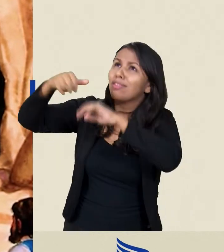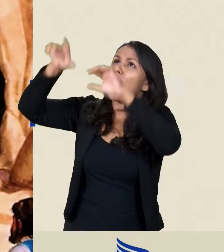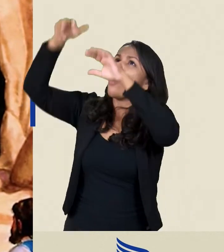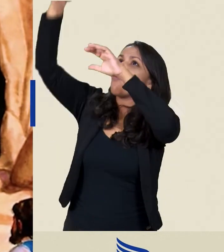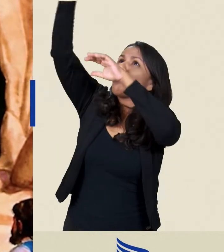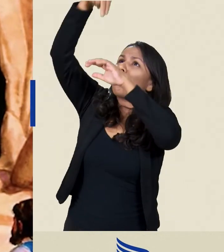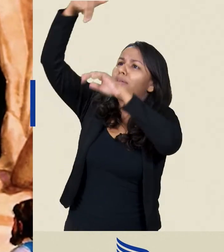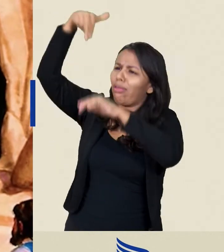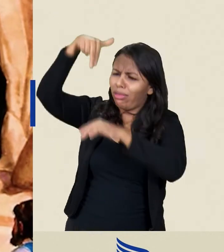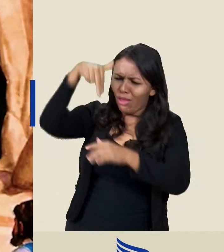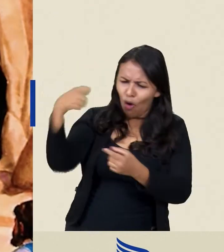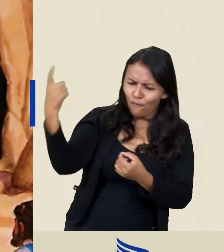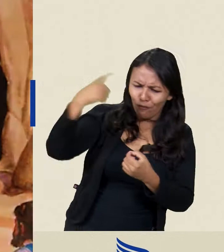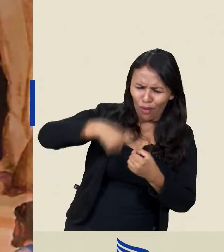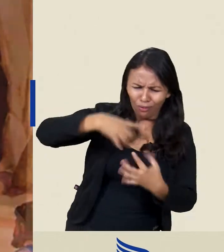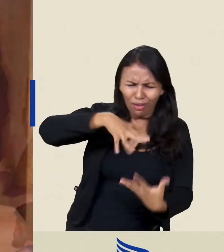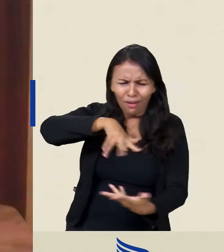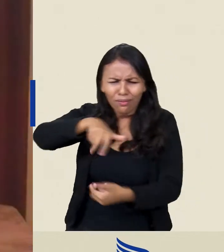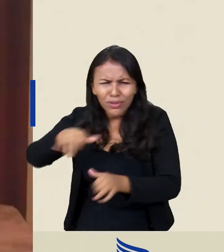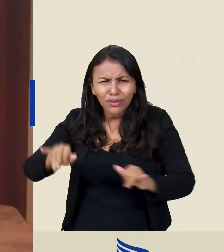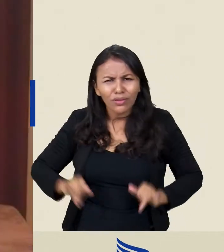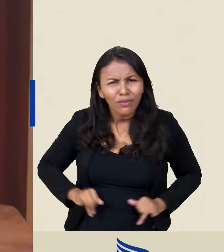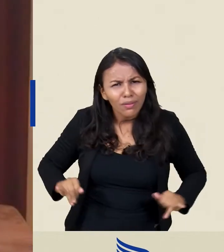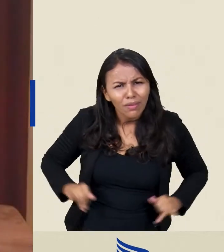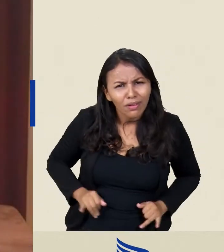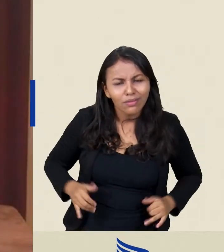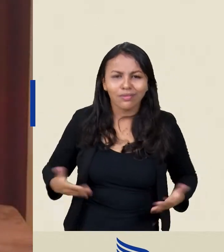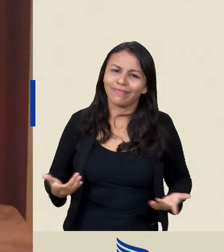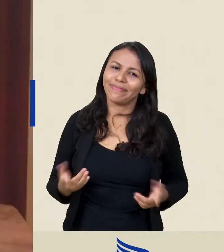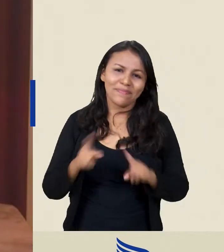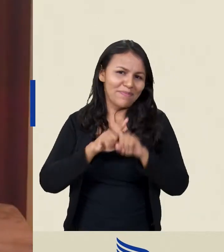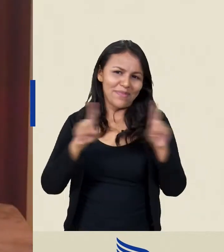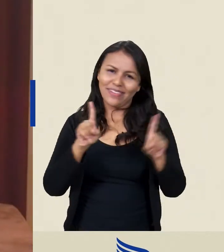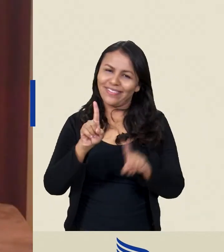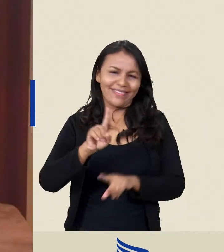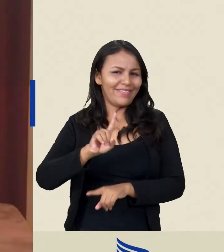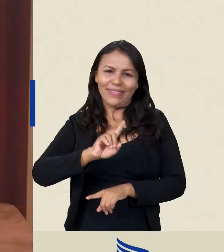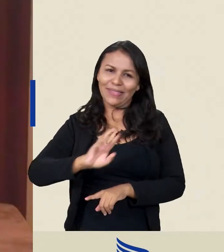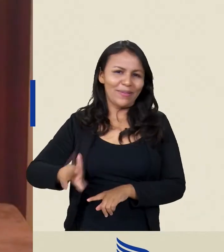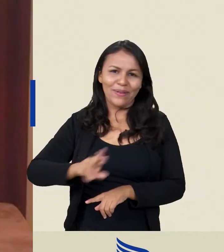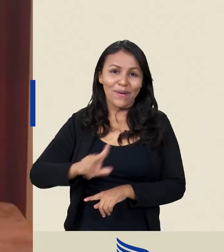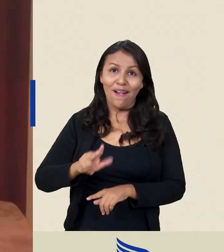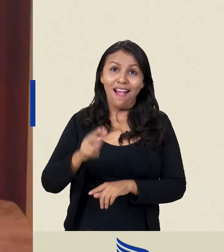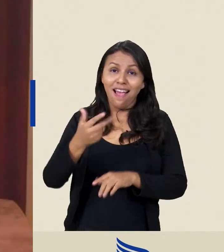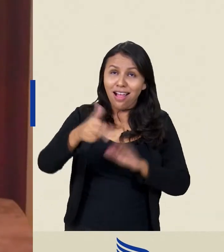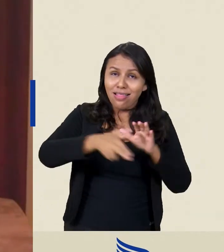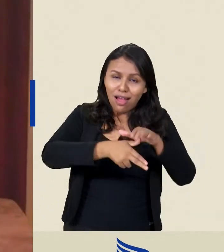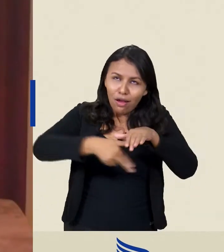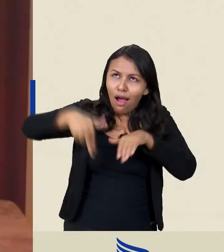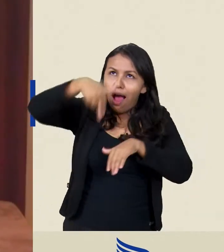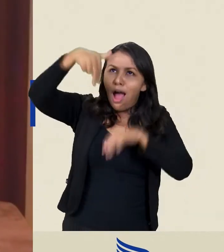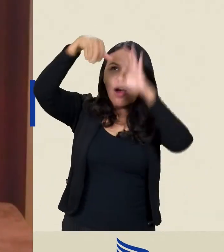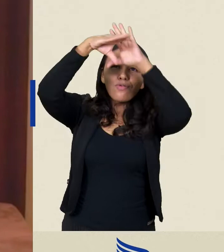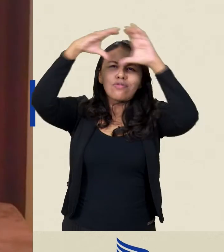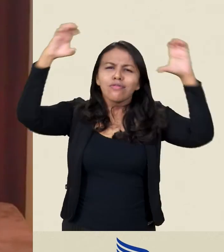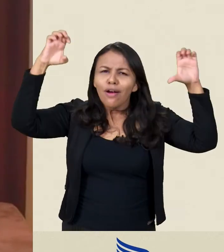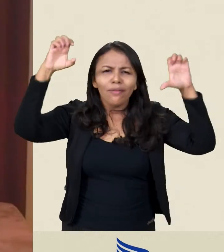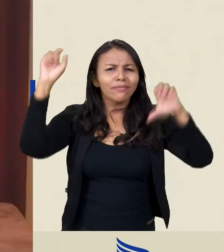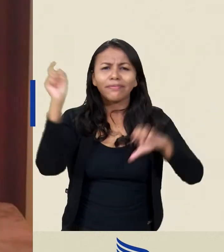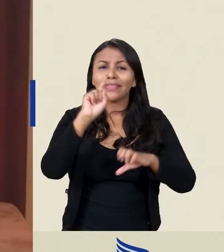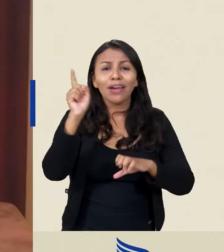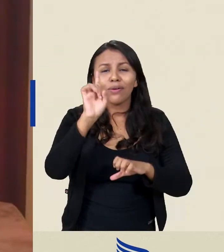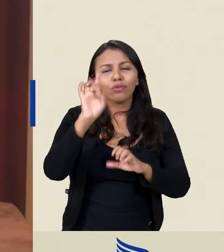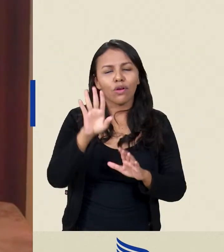das delícias celestiais. Mas Lázaro não estava no céu. Ele dormia o sono da morte